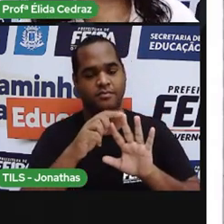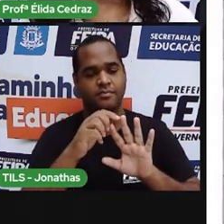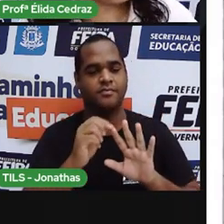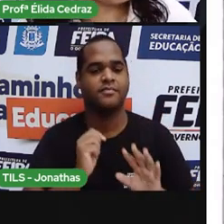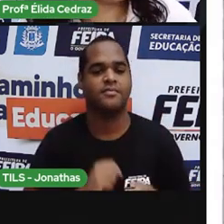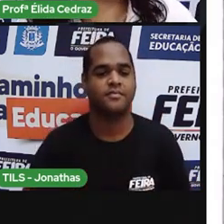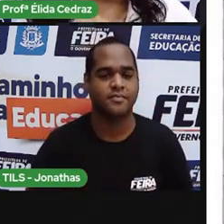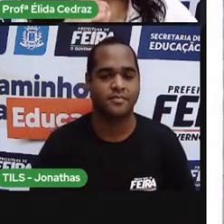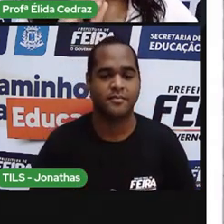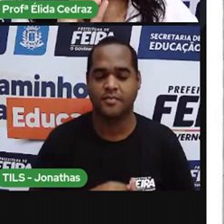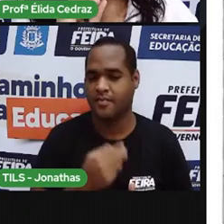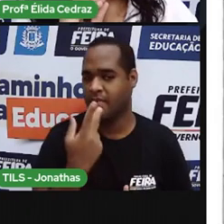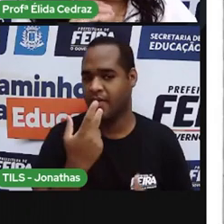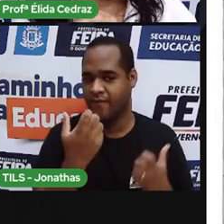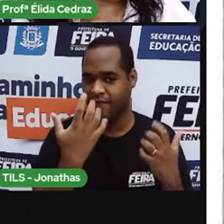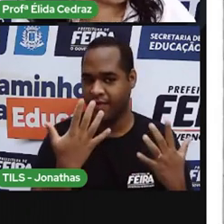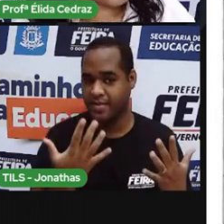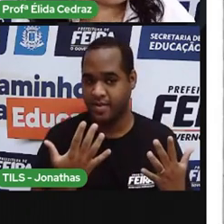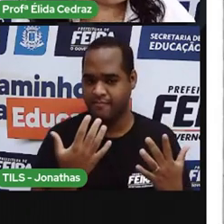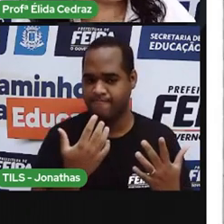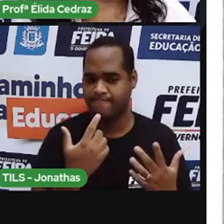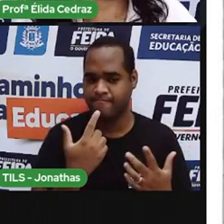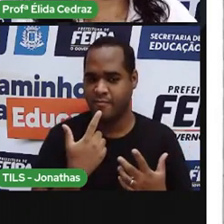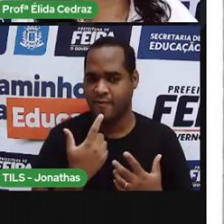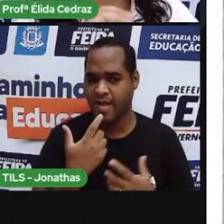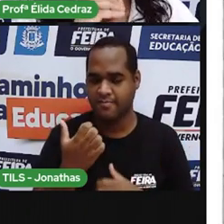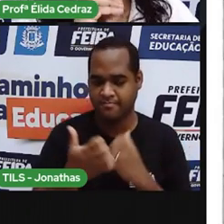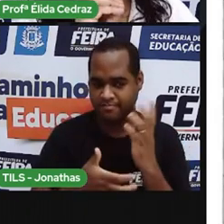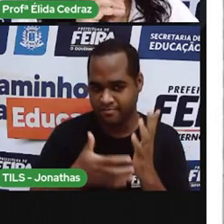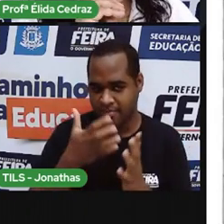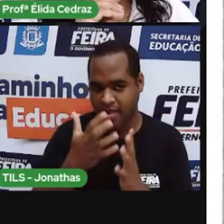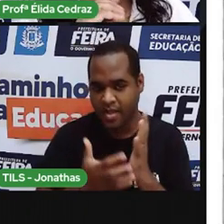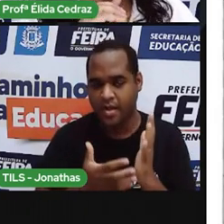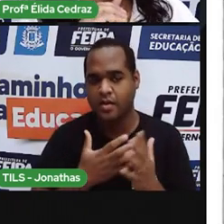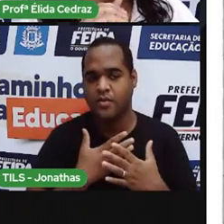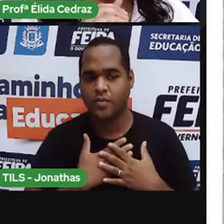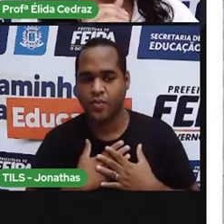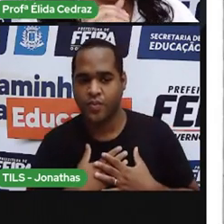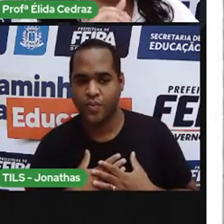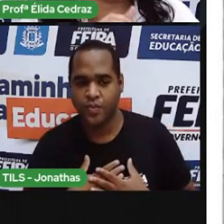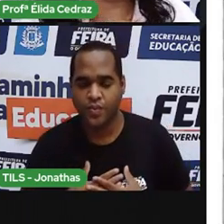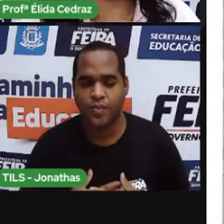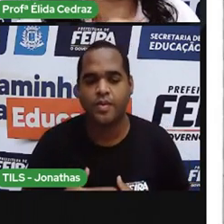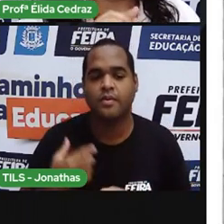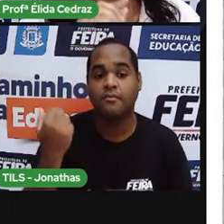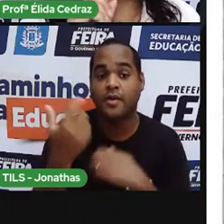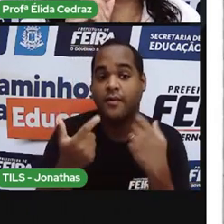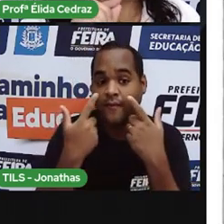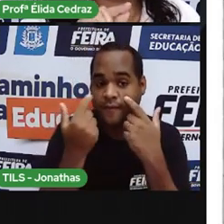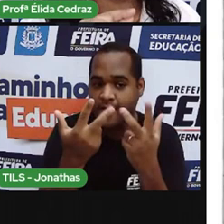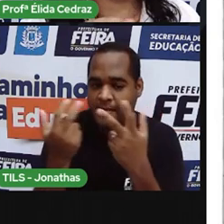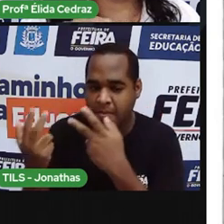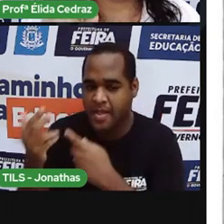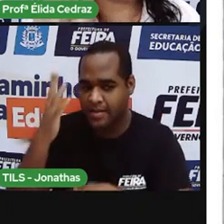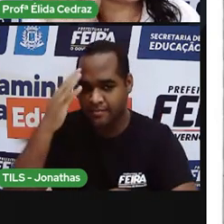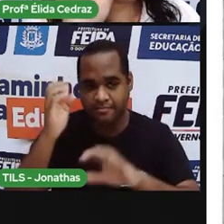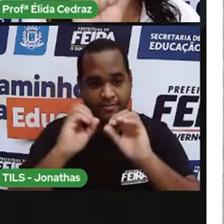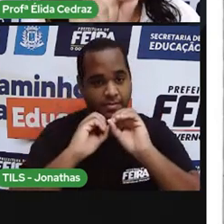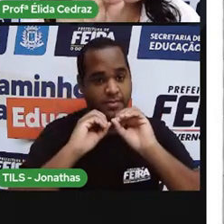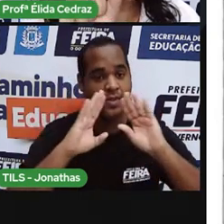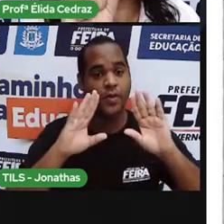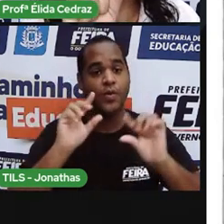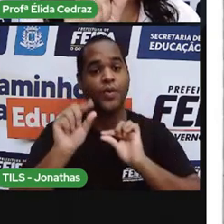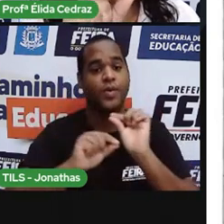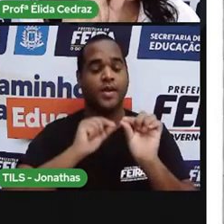Quando você fala pausado, você pode observar que você vai entender